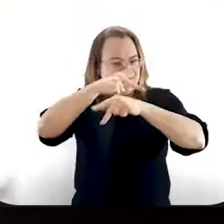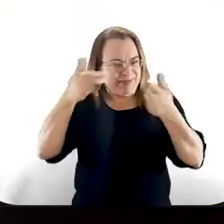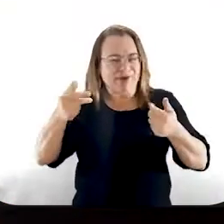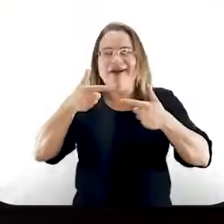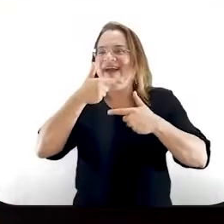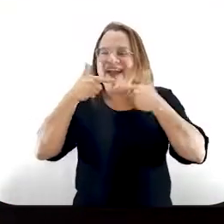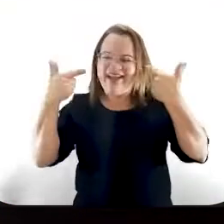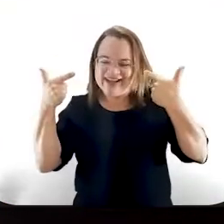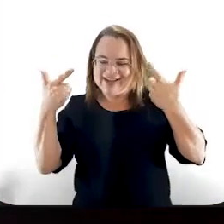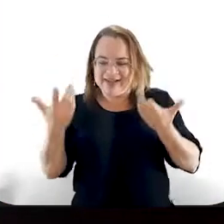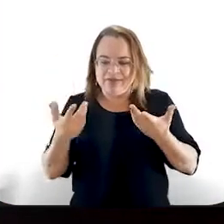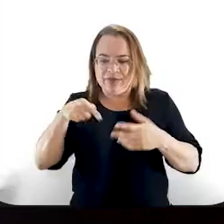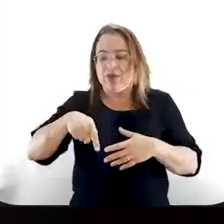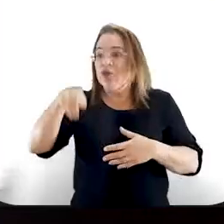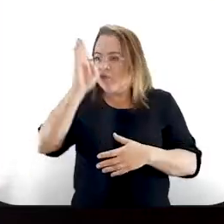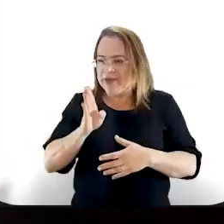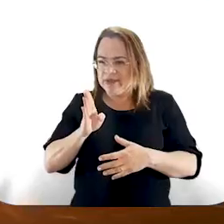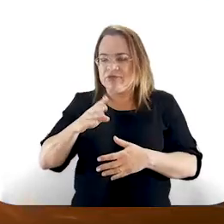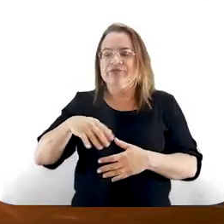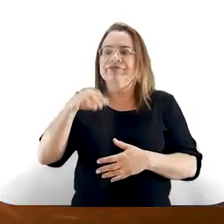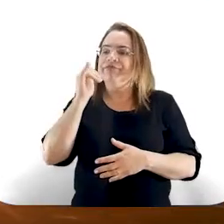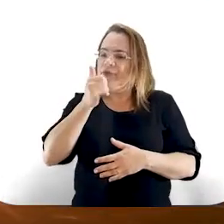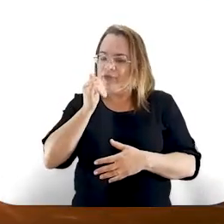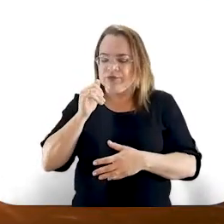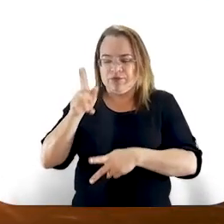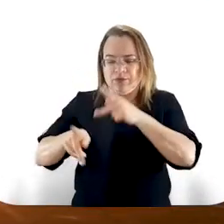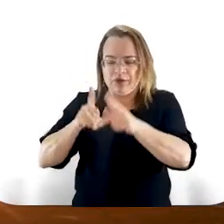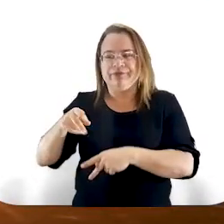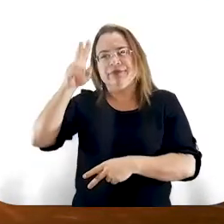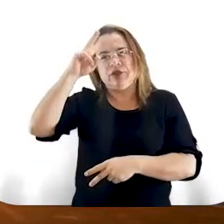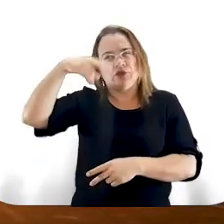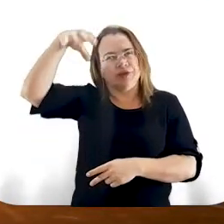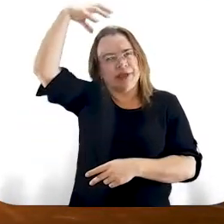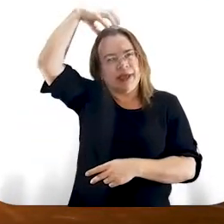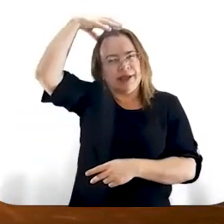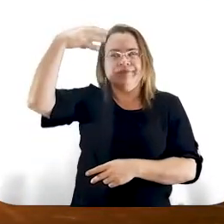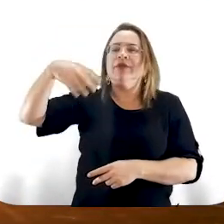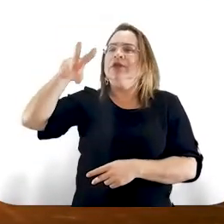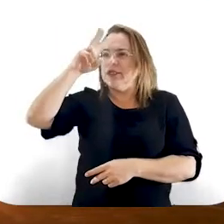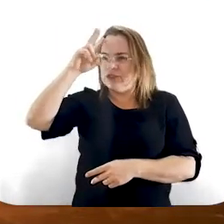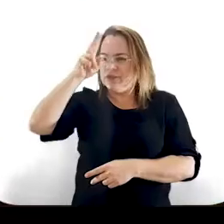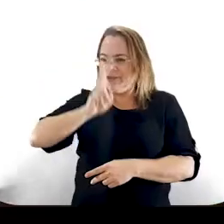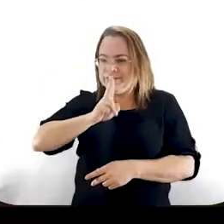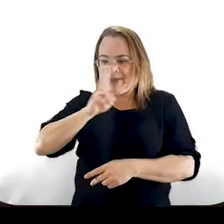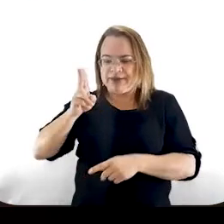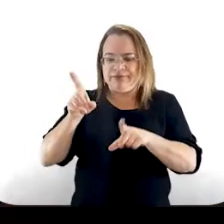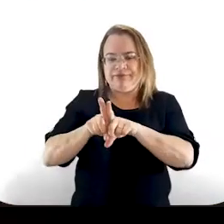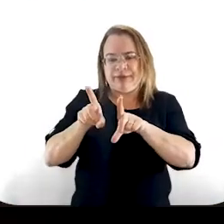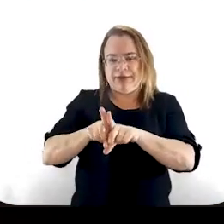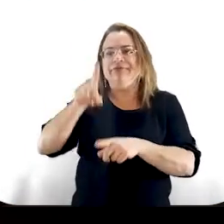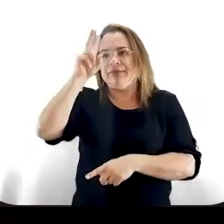se fala de conto popular, olha, tem história de rei, tem história de padre e também tem